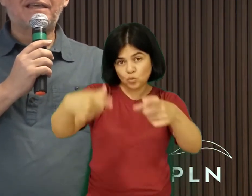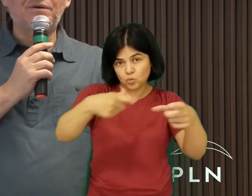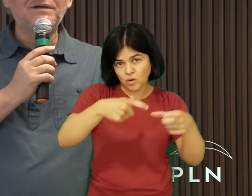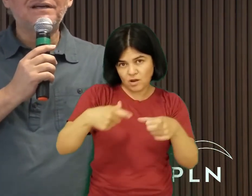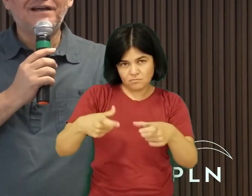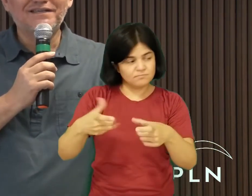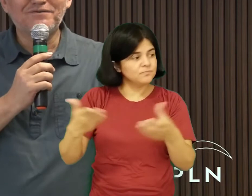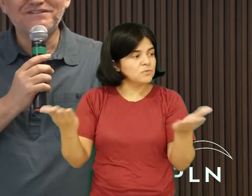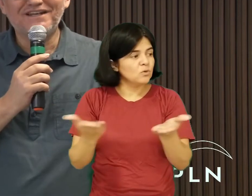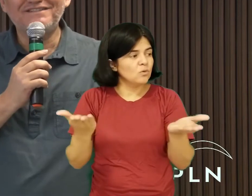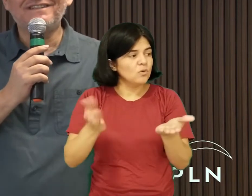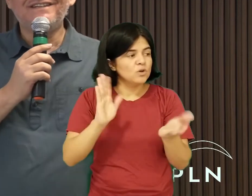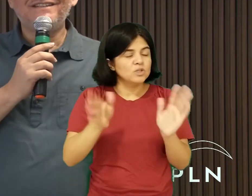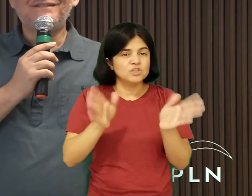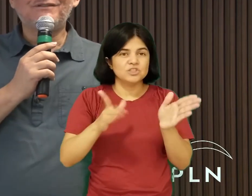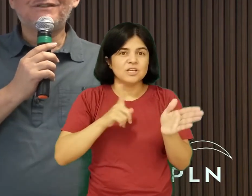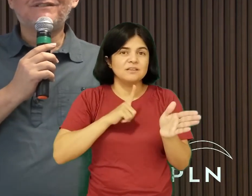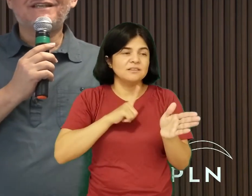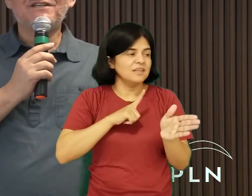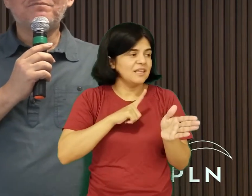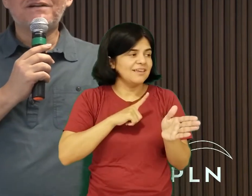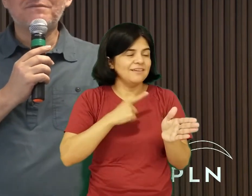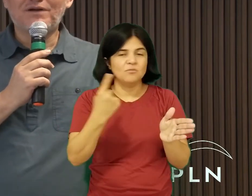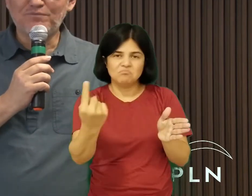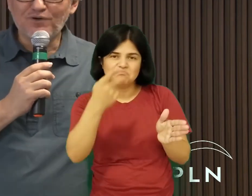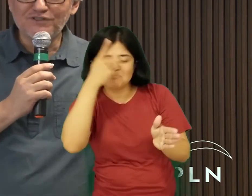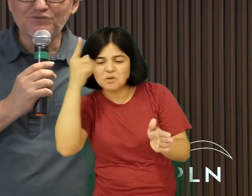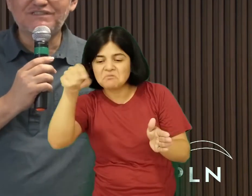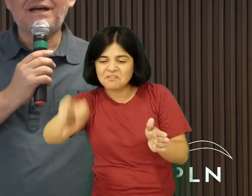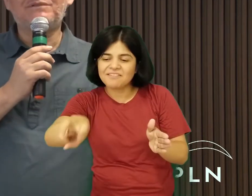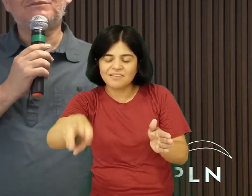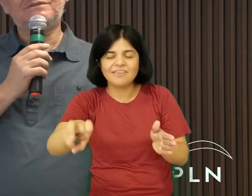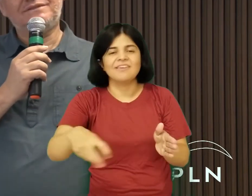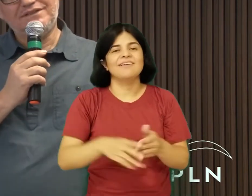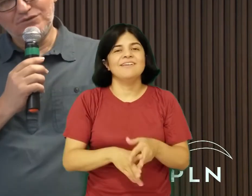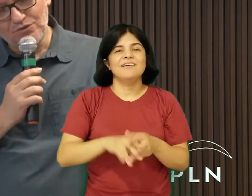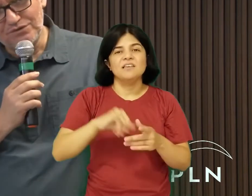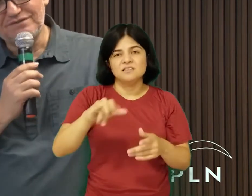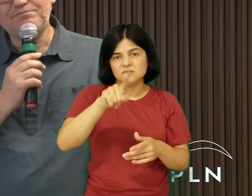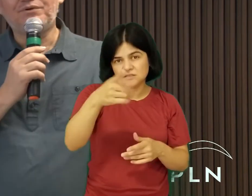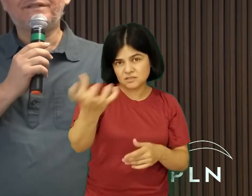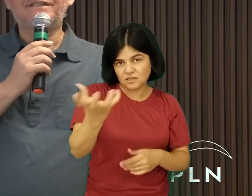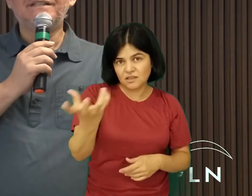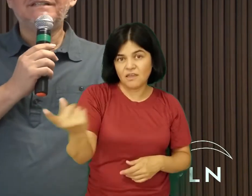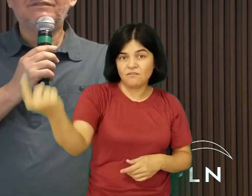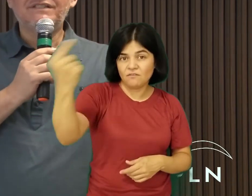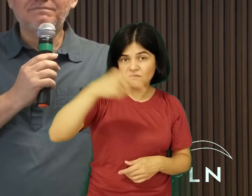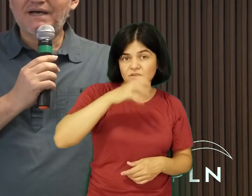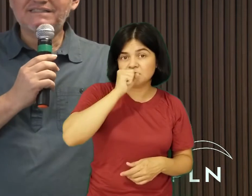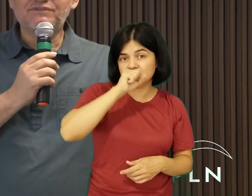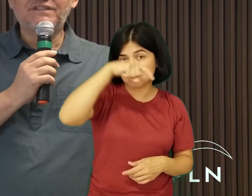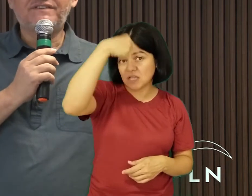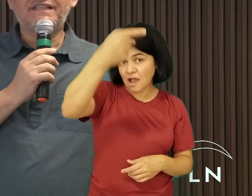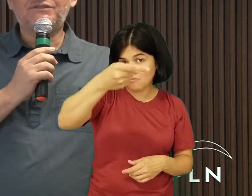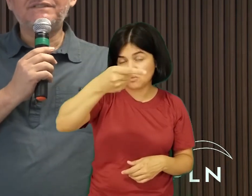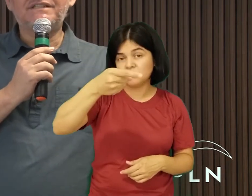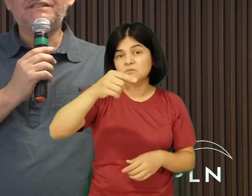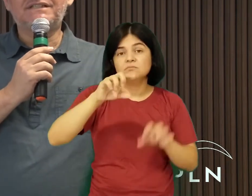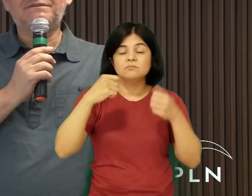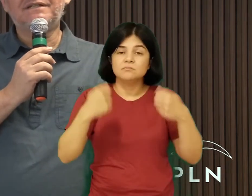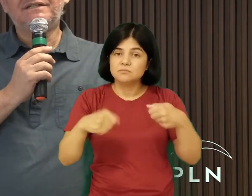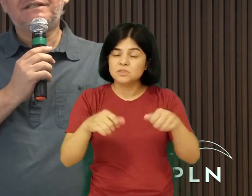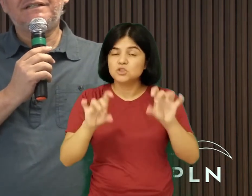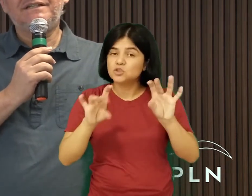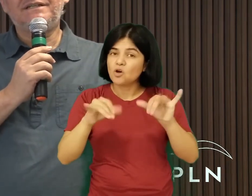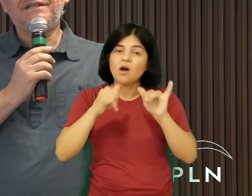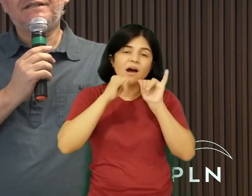a Raquel aqui com a gente, e se você gostaria de participar no próximo sábado e no outro depois, basta você fazer a sua